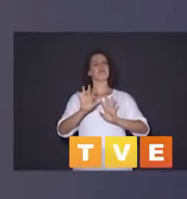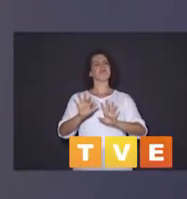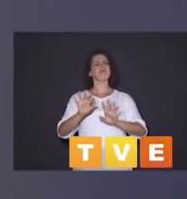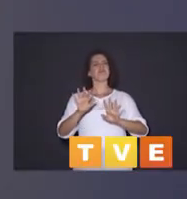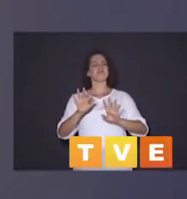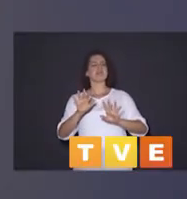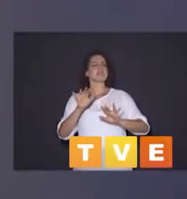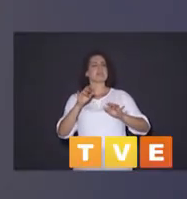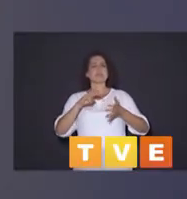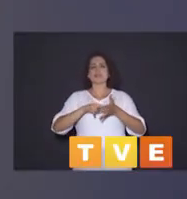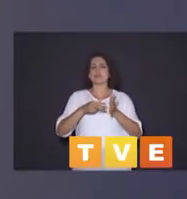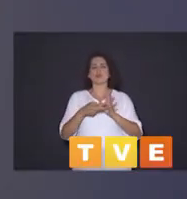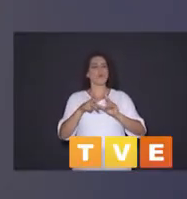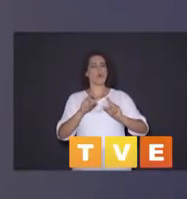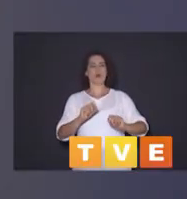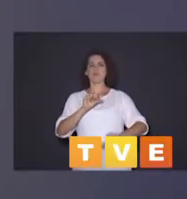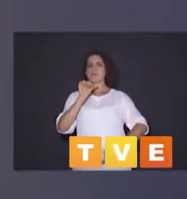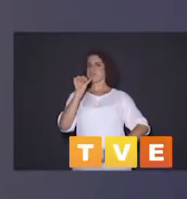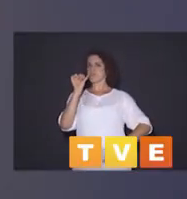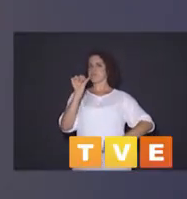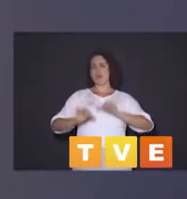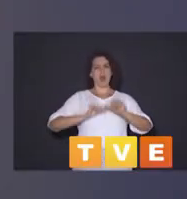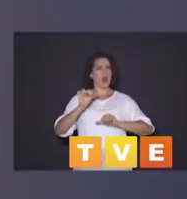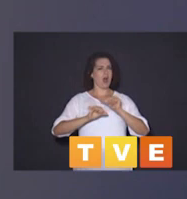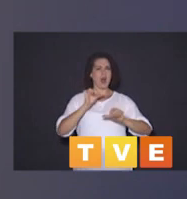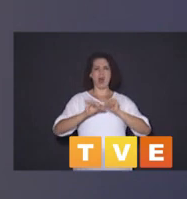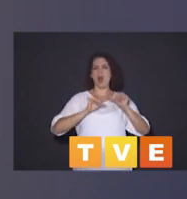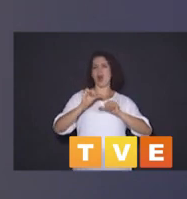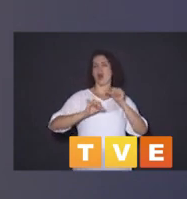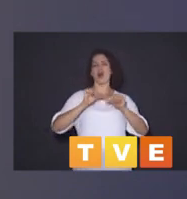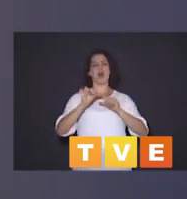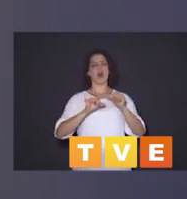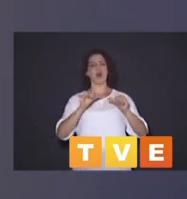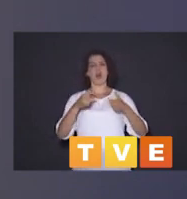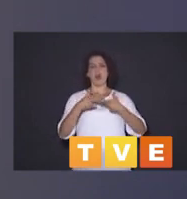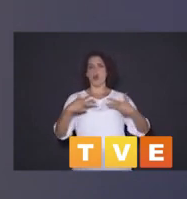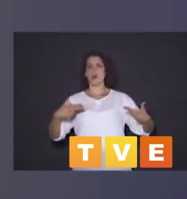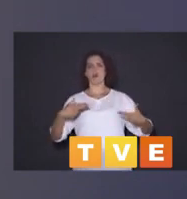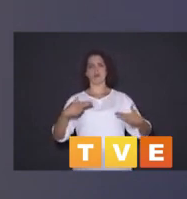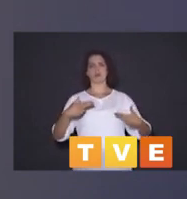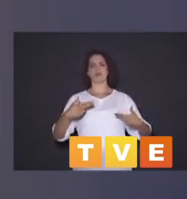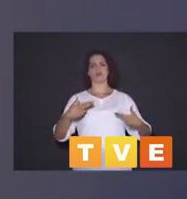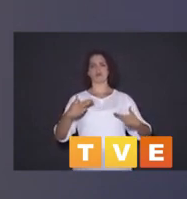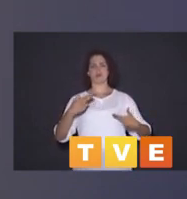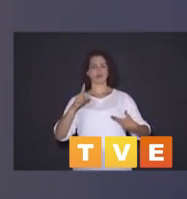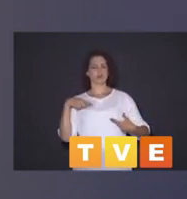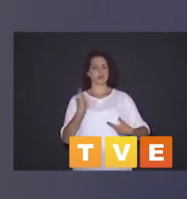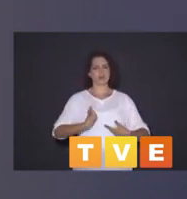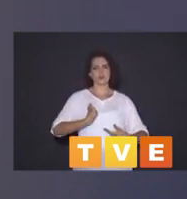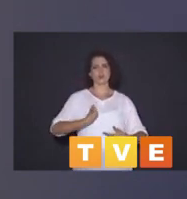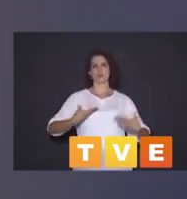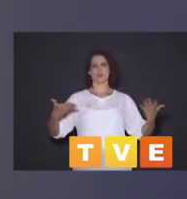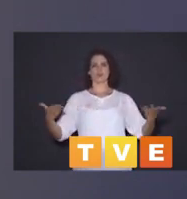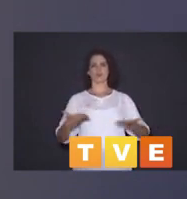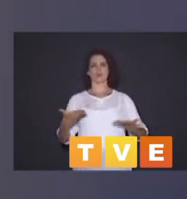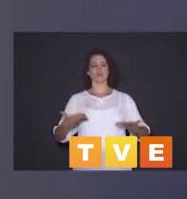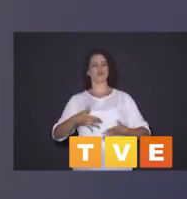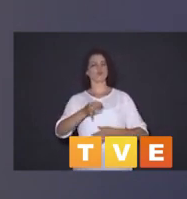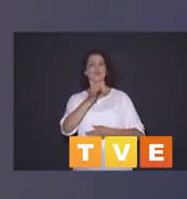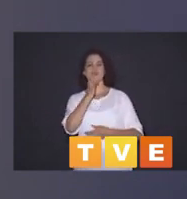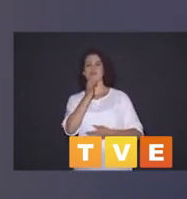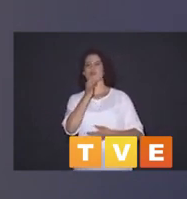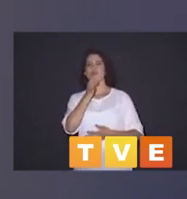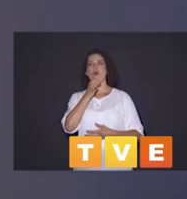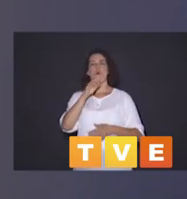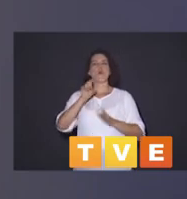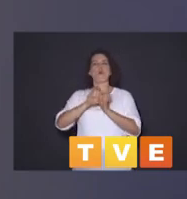é mudanças radicais nos paradigmas com o que a gente está vivendo no contemporâneo ou seja concepção de